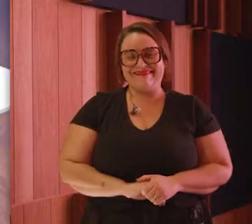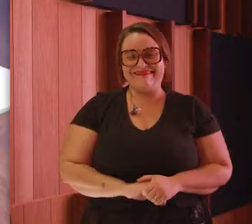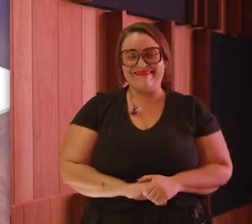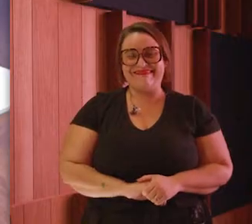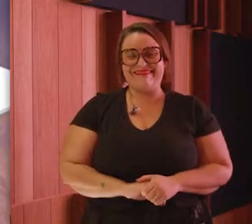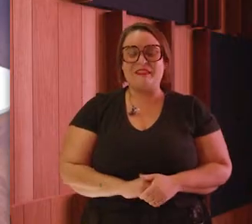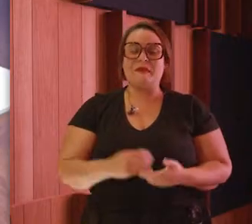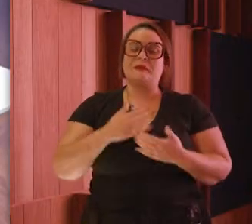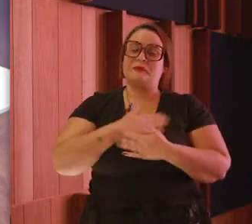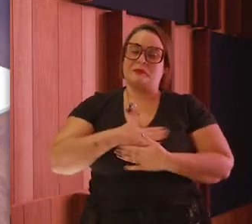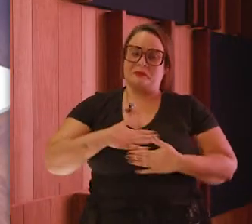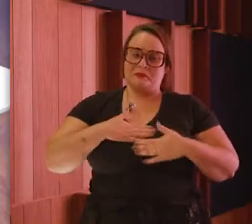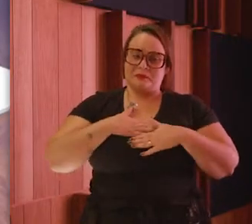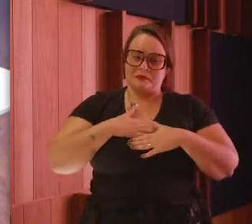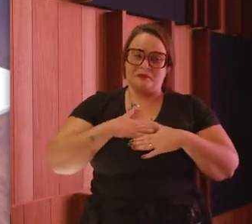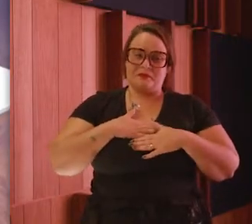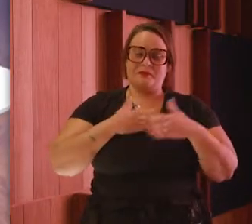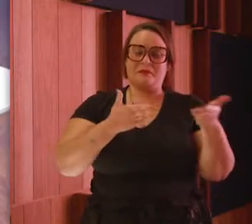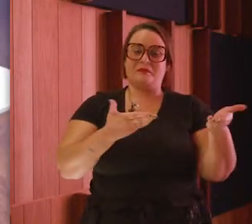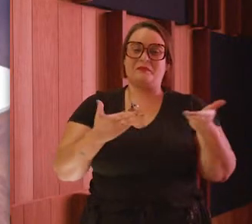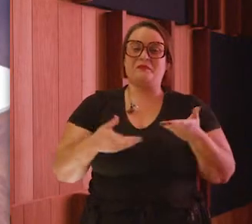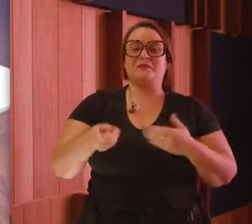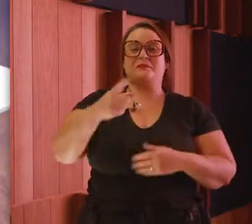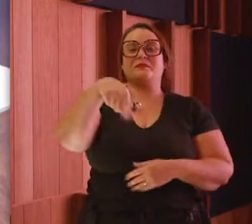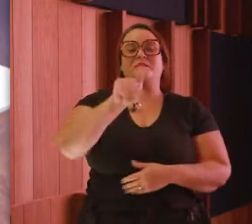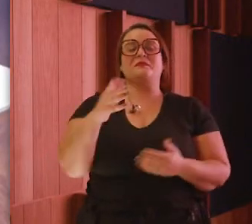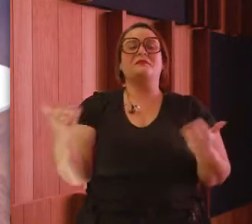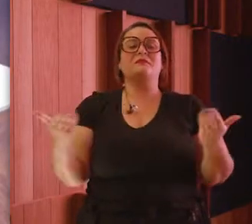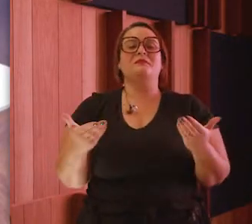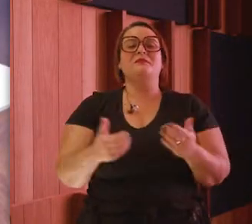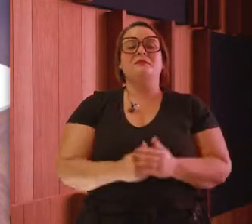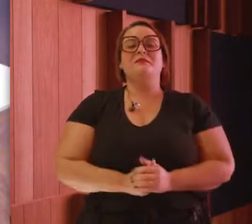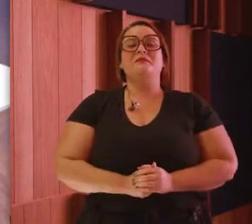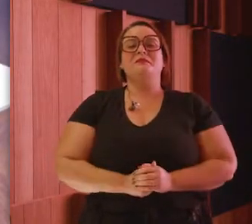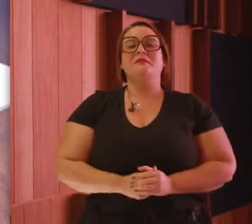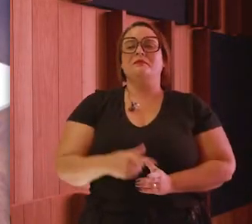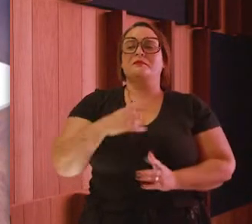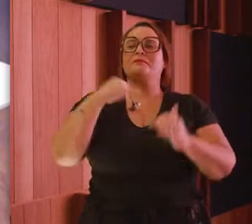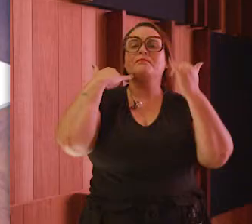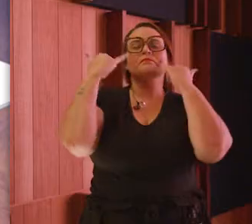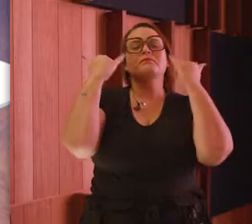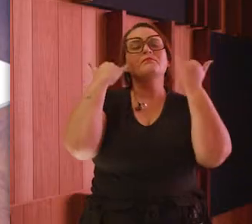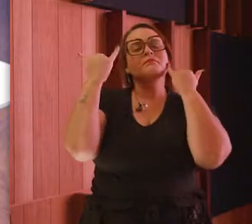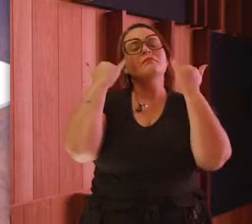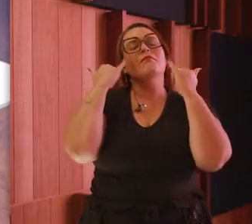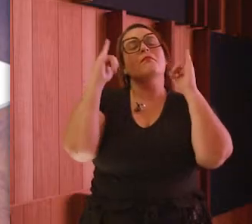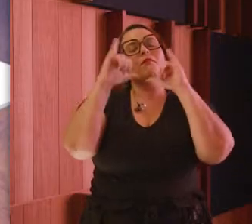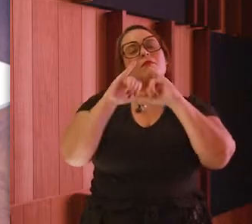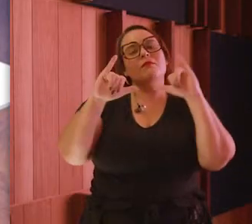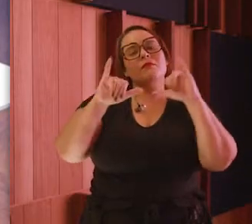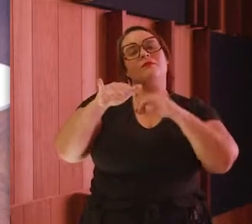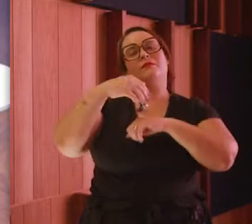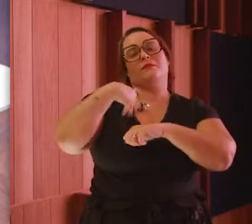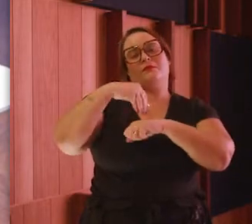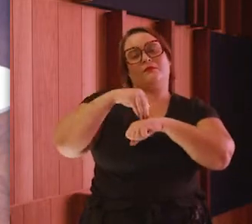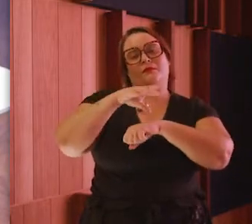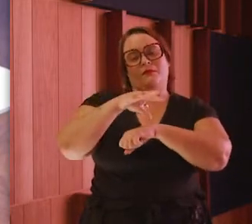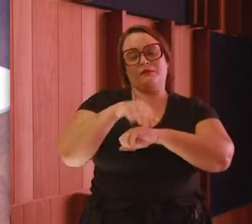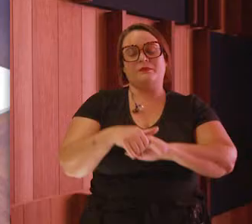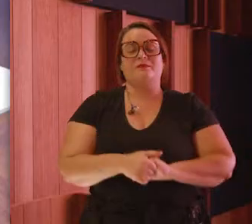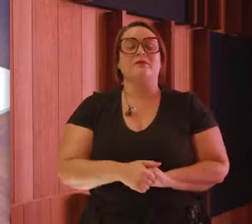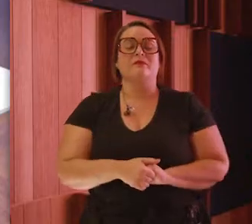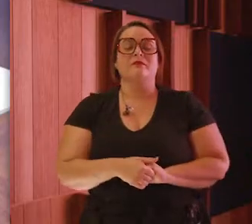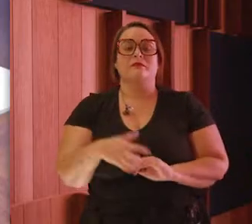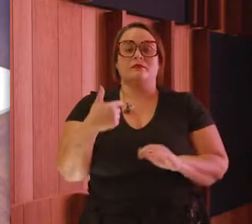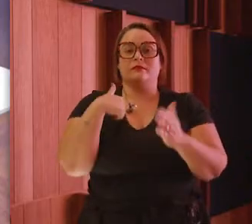prazer tê-los aqui. Algumas mensagens práticas administrativas para que eu passe para o conteúdo